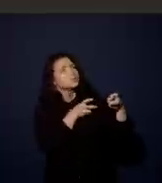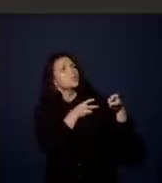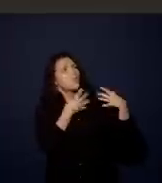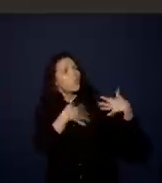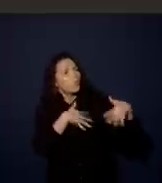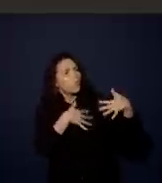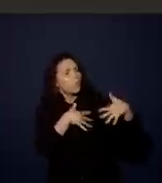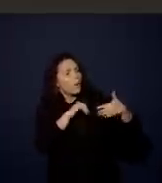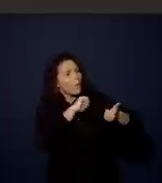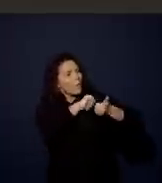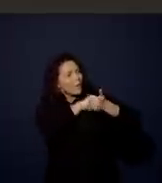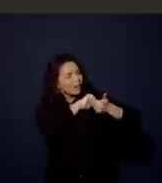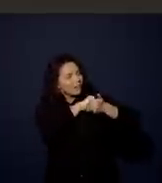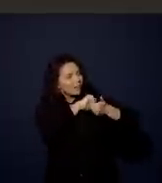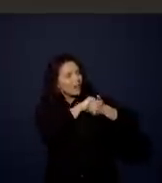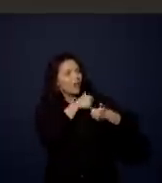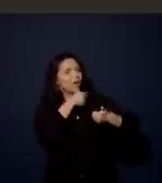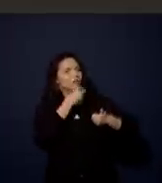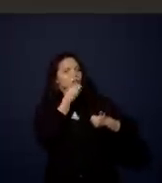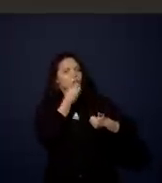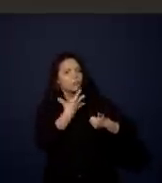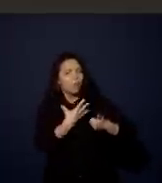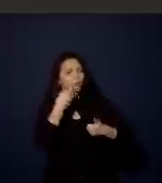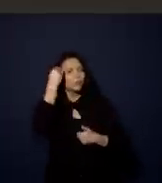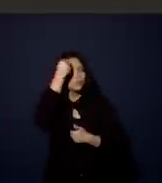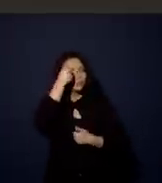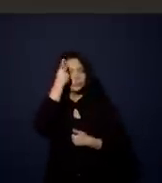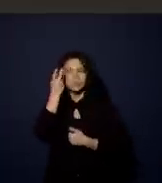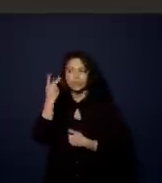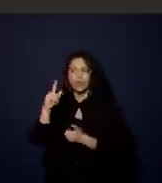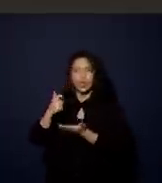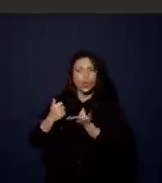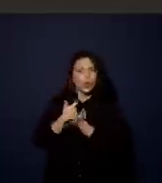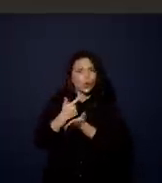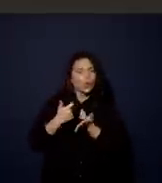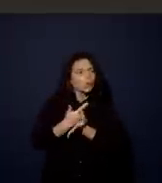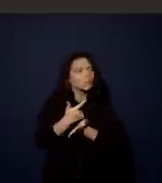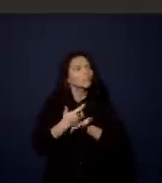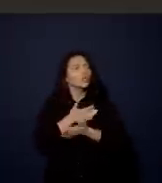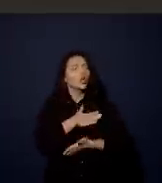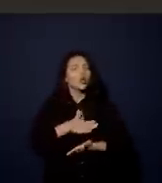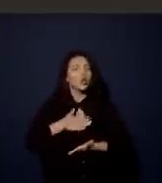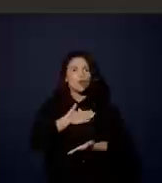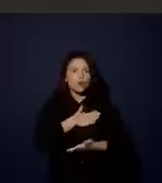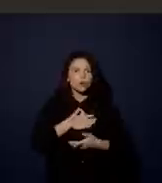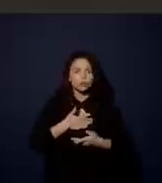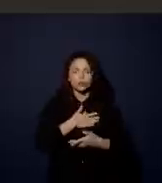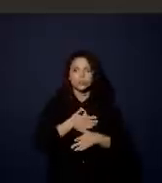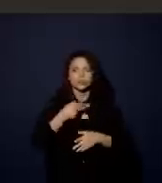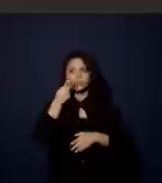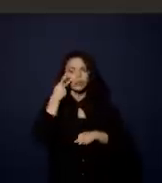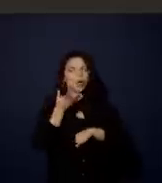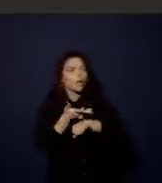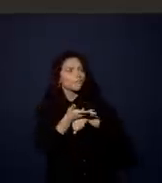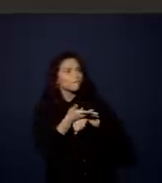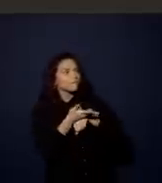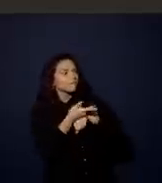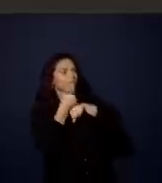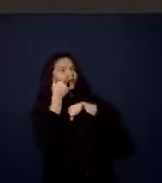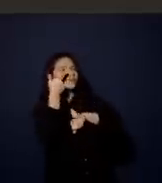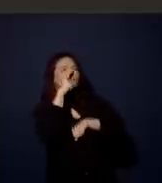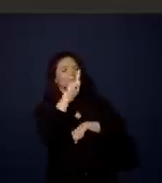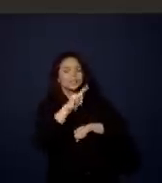percepção de experiência do Consumidor né que foi muito atraente né E isso